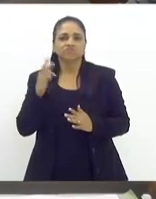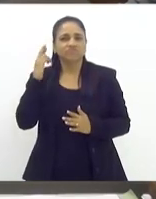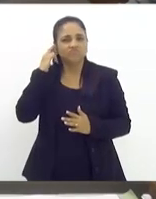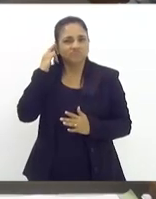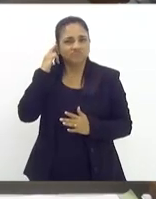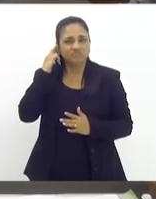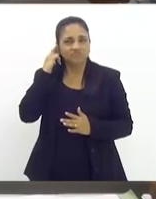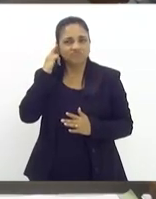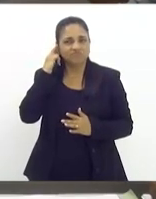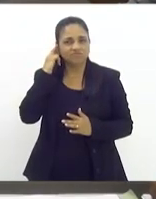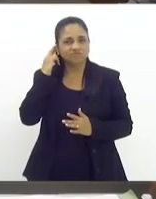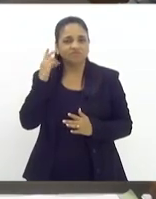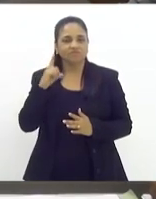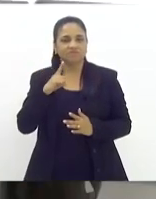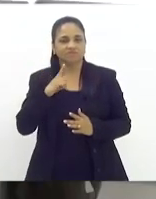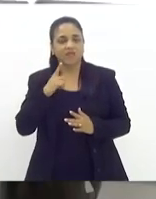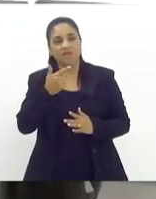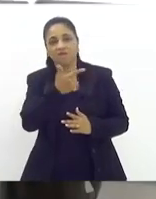O mundo.